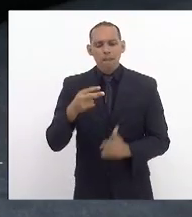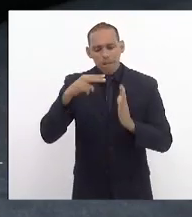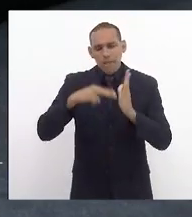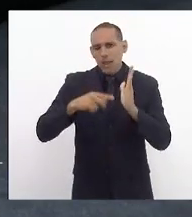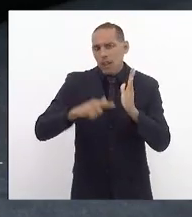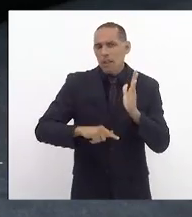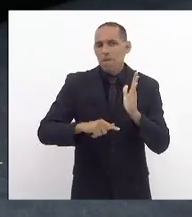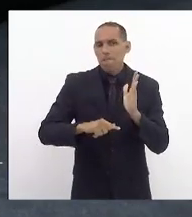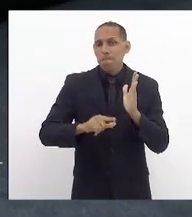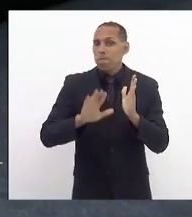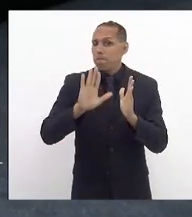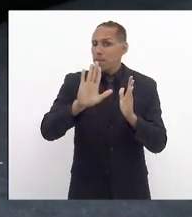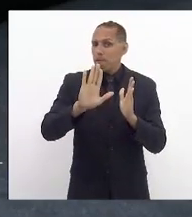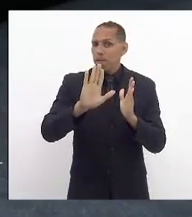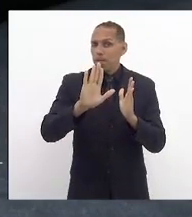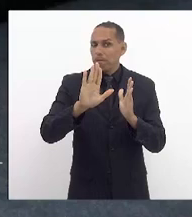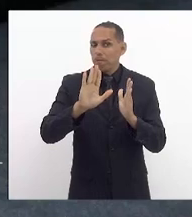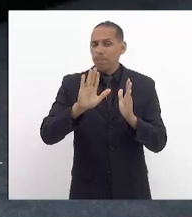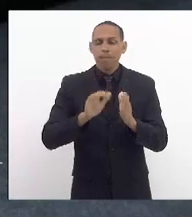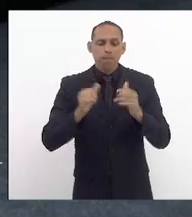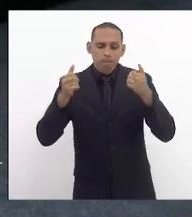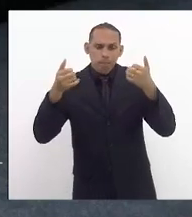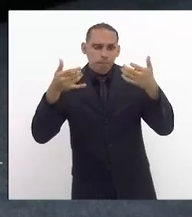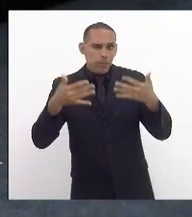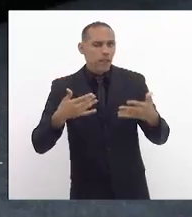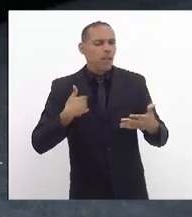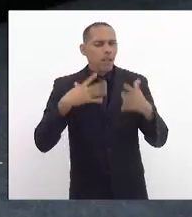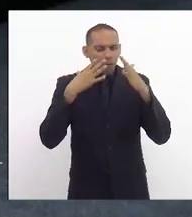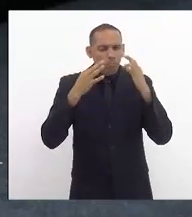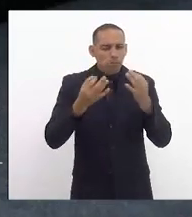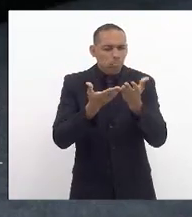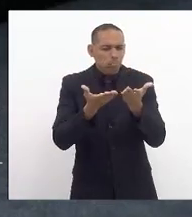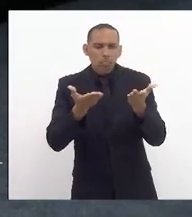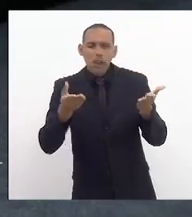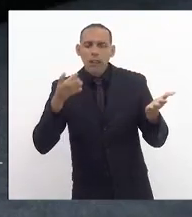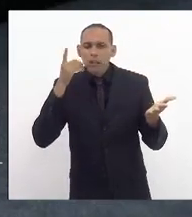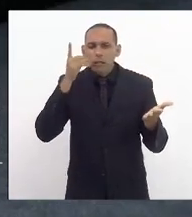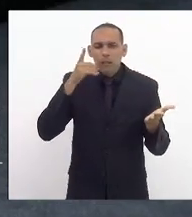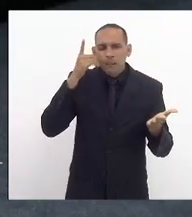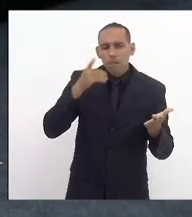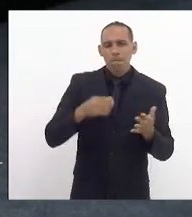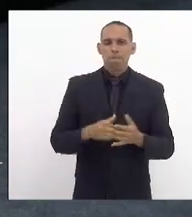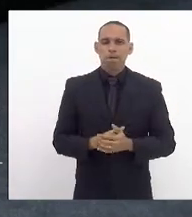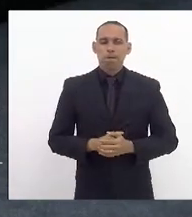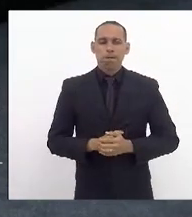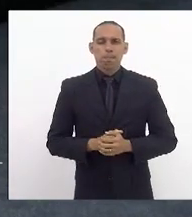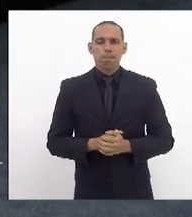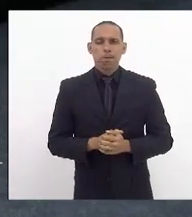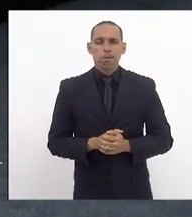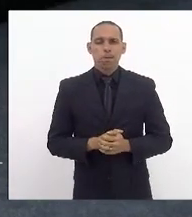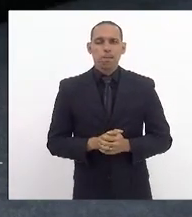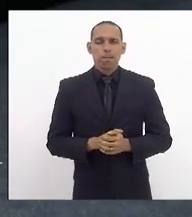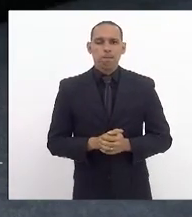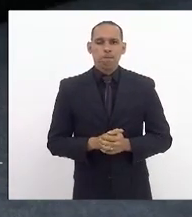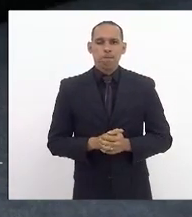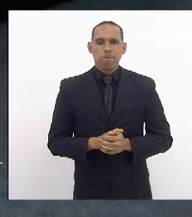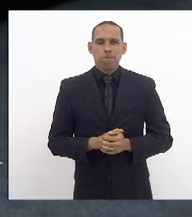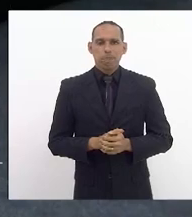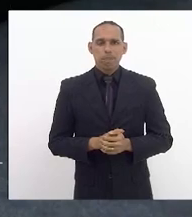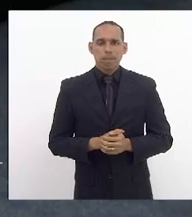suas alegações, e eu chamo a atenção dos deputados nesse momento, nas